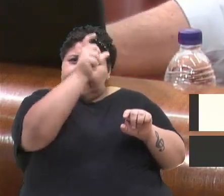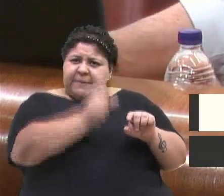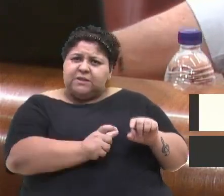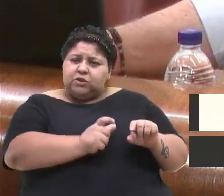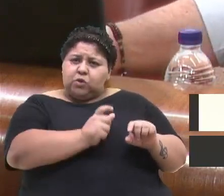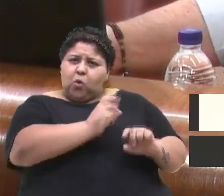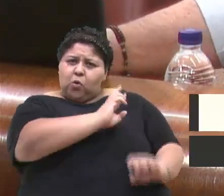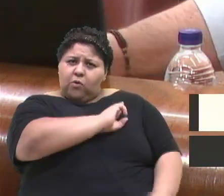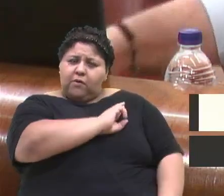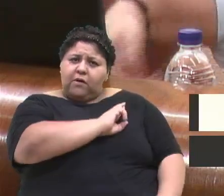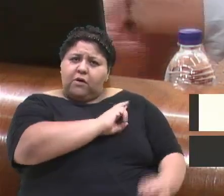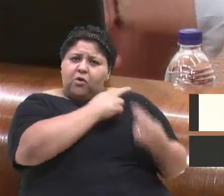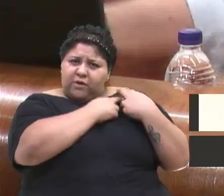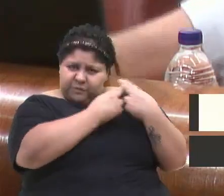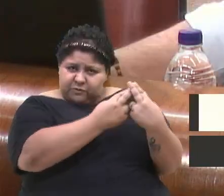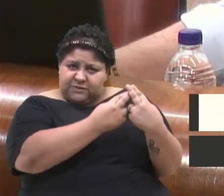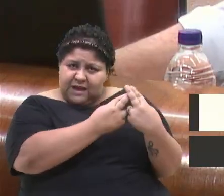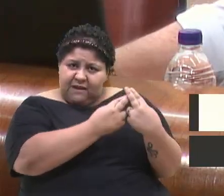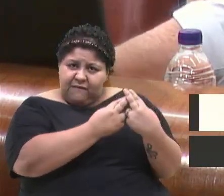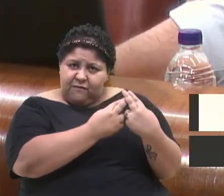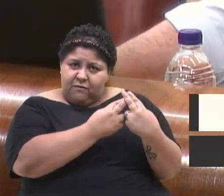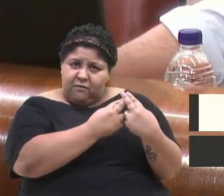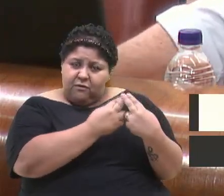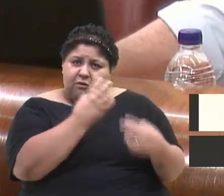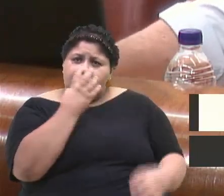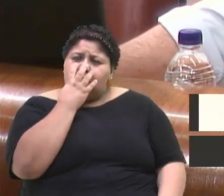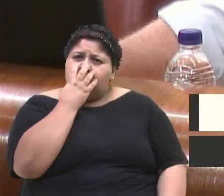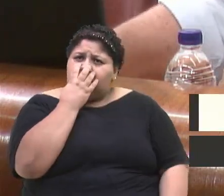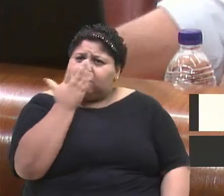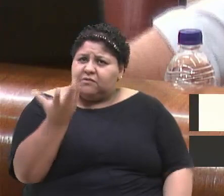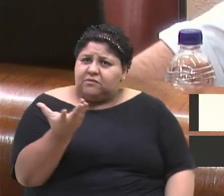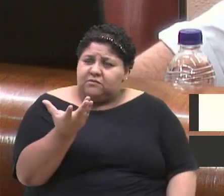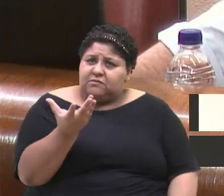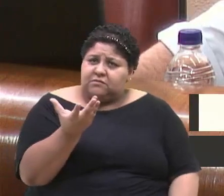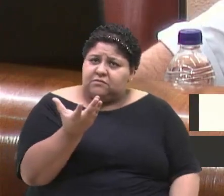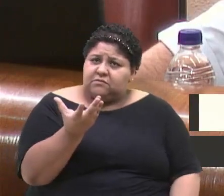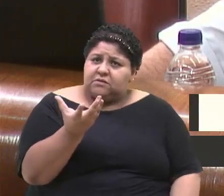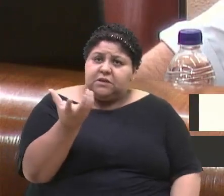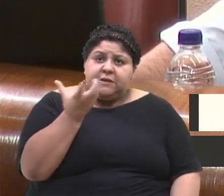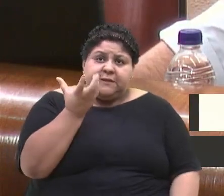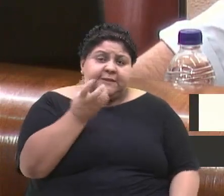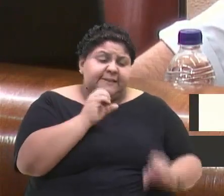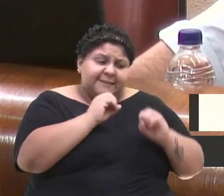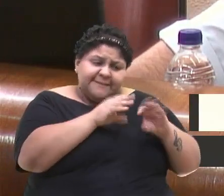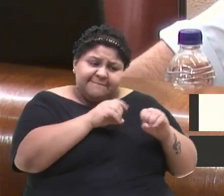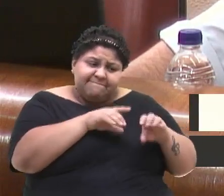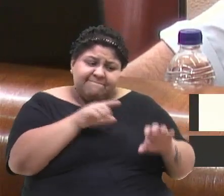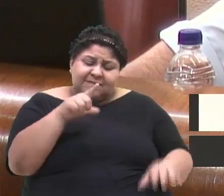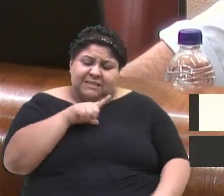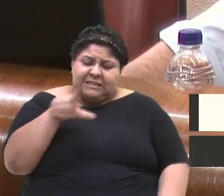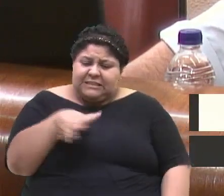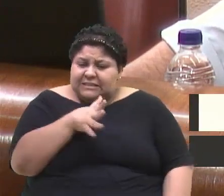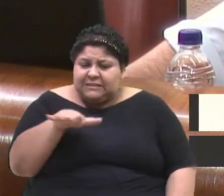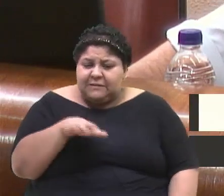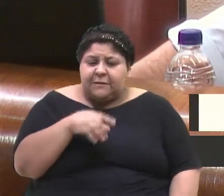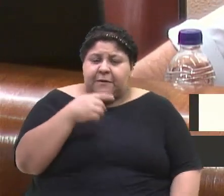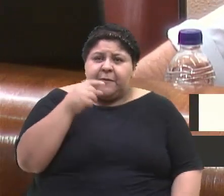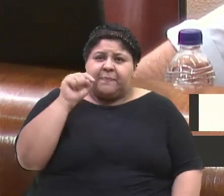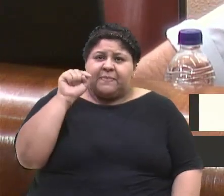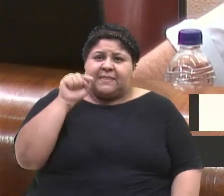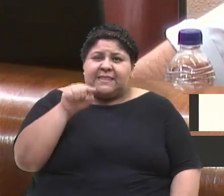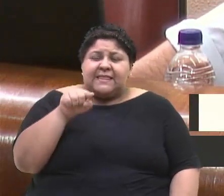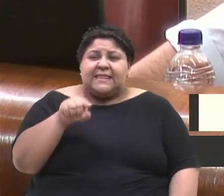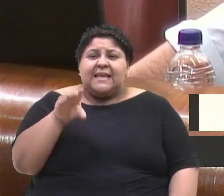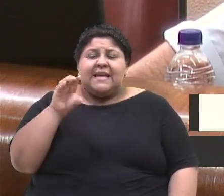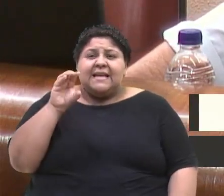Provavelmente seja o tutor do animal, porque se queria educar o cão, era um tutor, né? Mas nós temos em torno de 10 mil animais